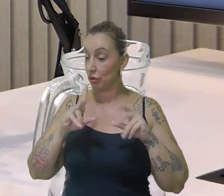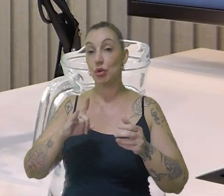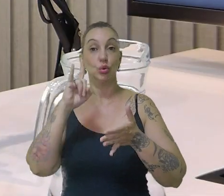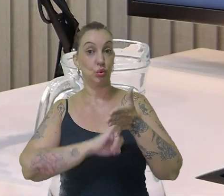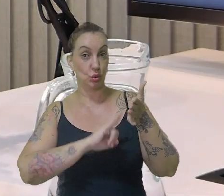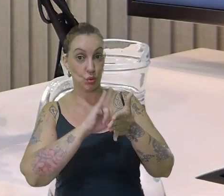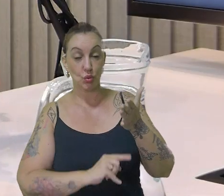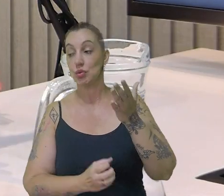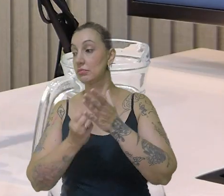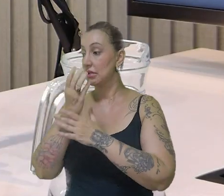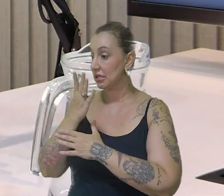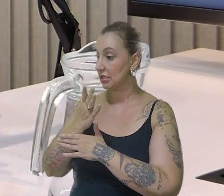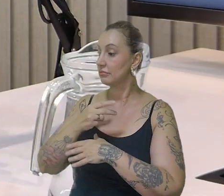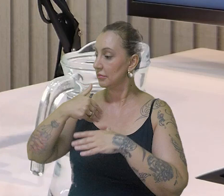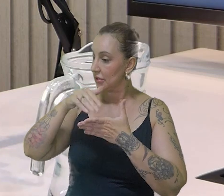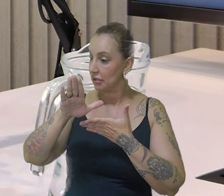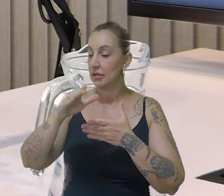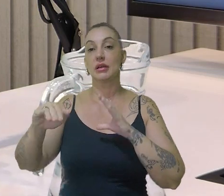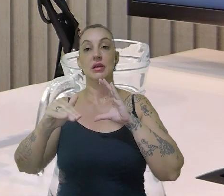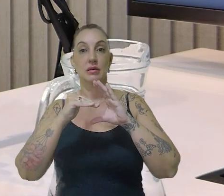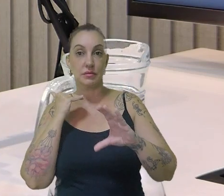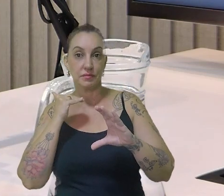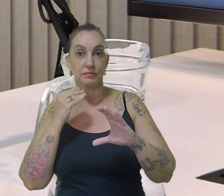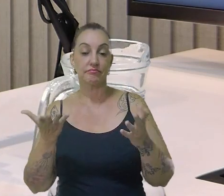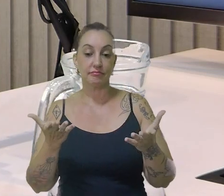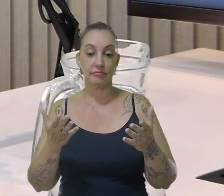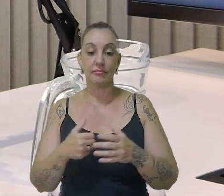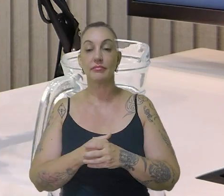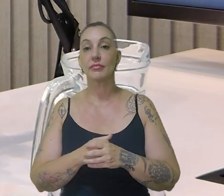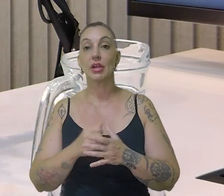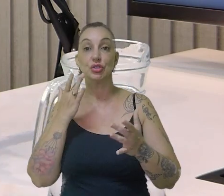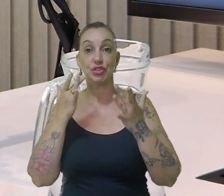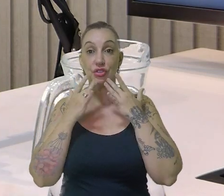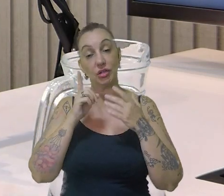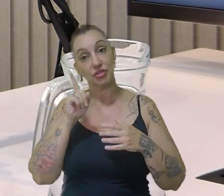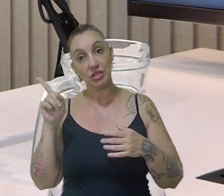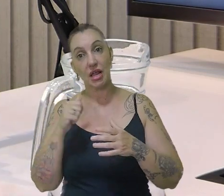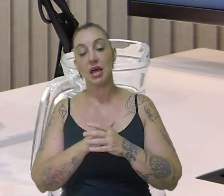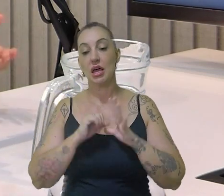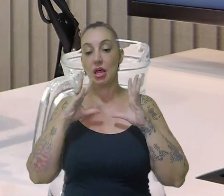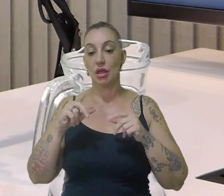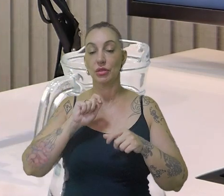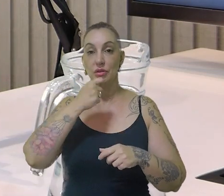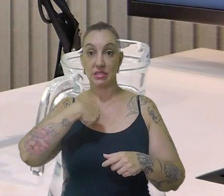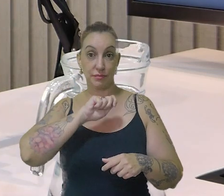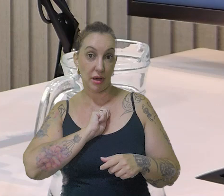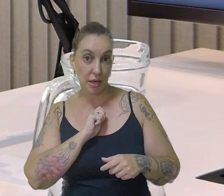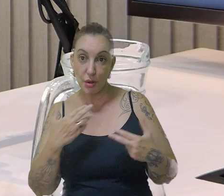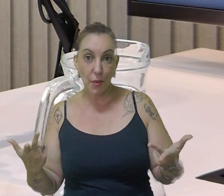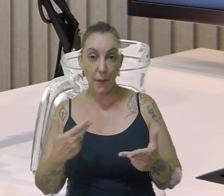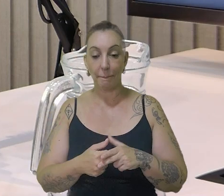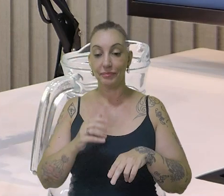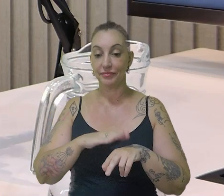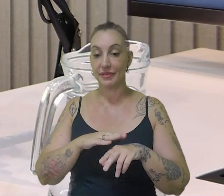documentação a implantação e mandei eu recebi o o a planta do teatro de lá todo em espanhol não sei que